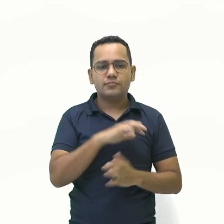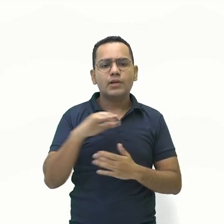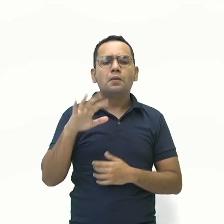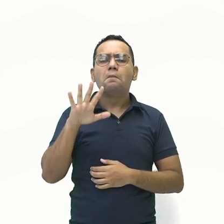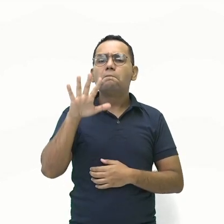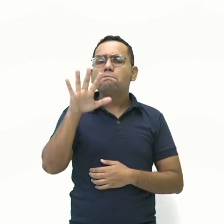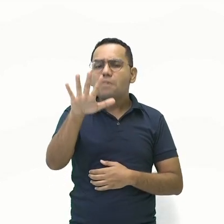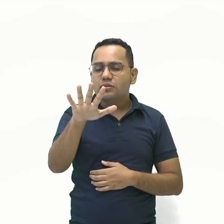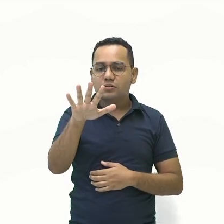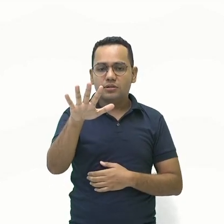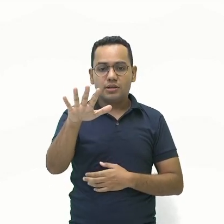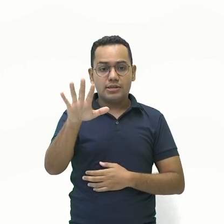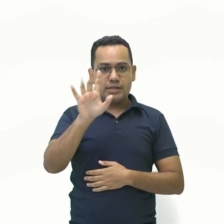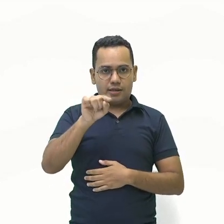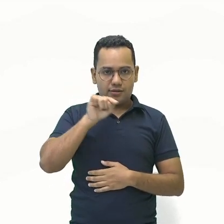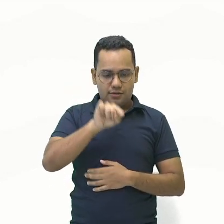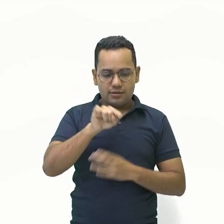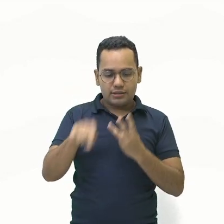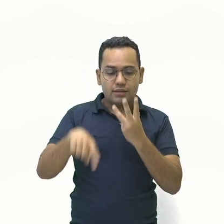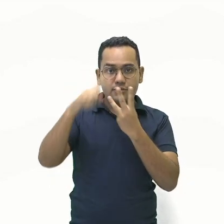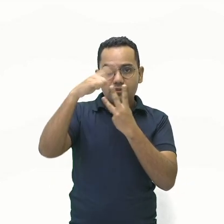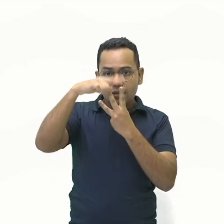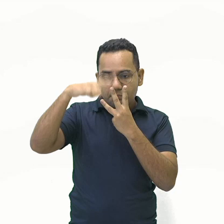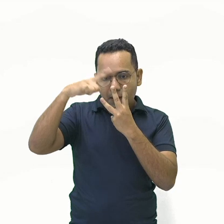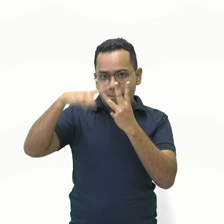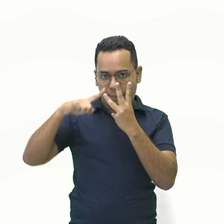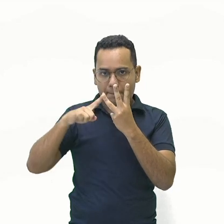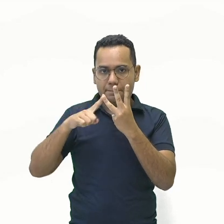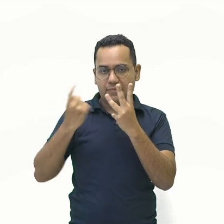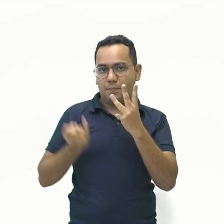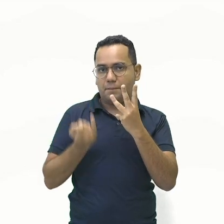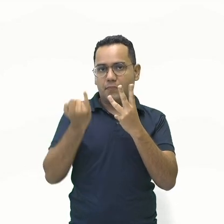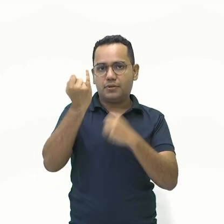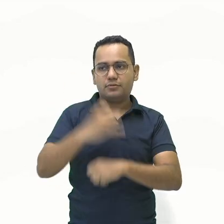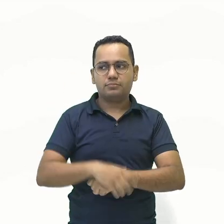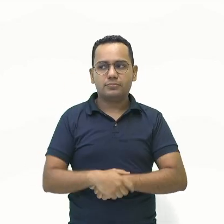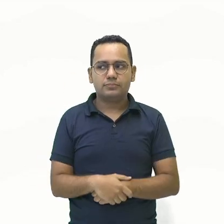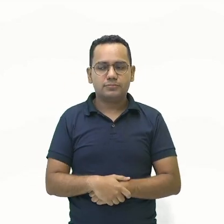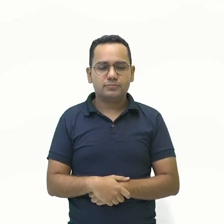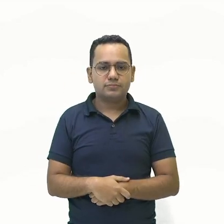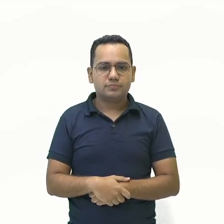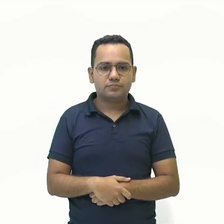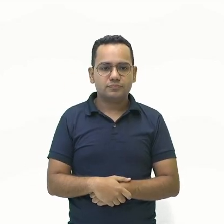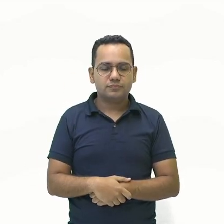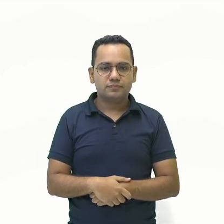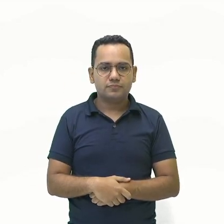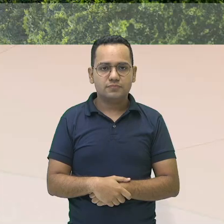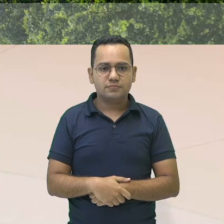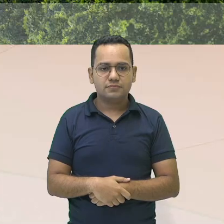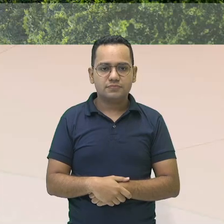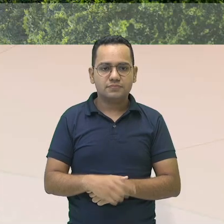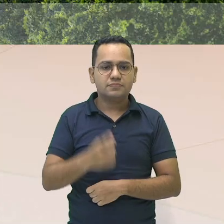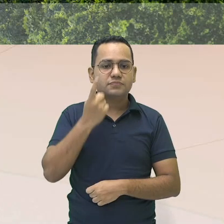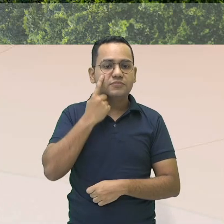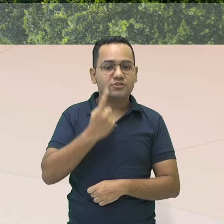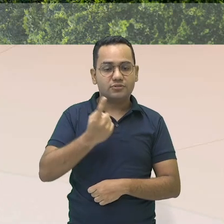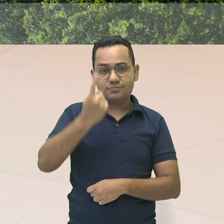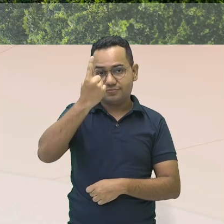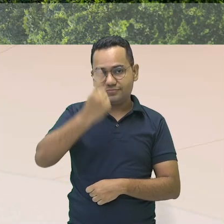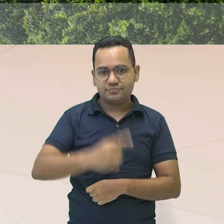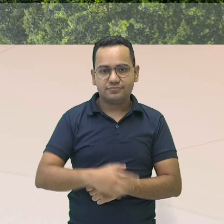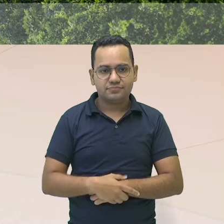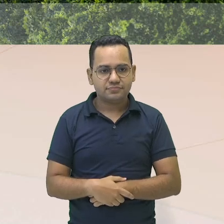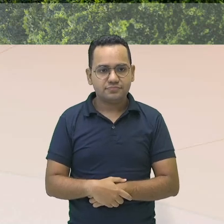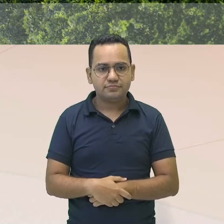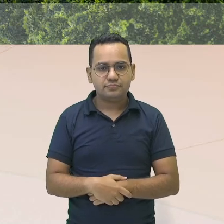que envolve 3 dimensões da nossa sociedade, sabe? E eu vou apresentar para vocês nesse momento quais são essas dimensões.